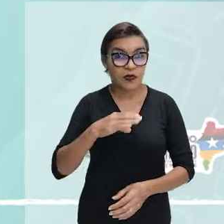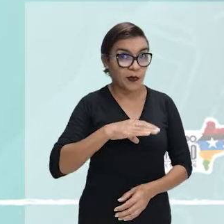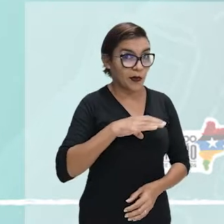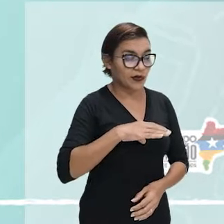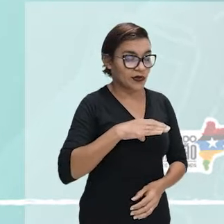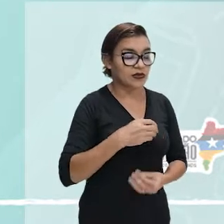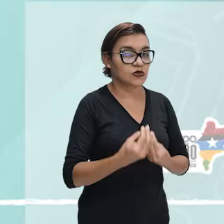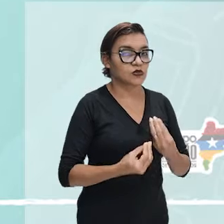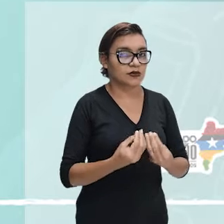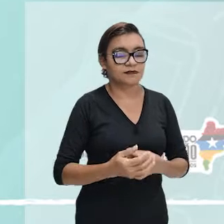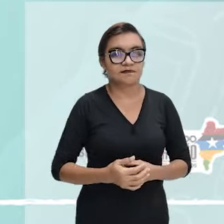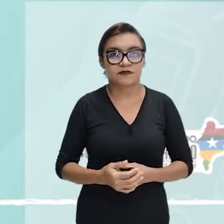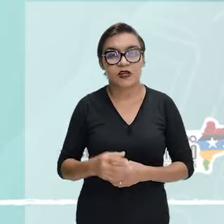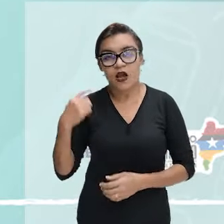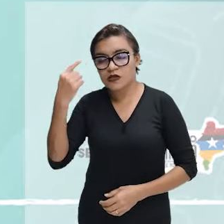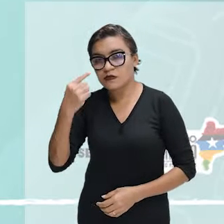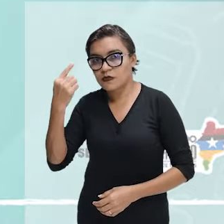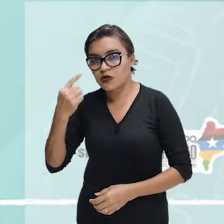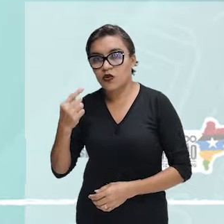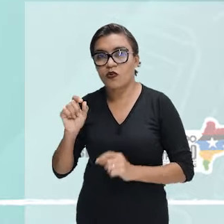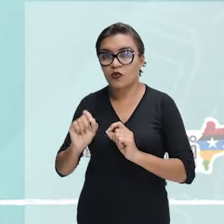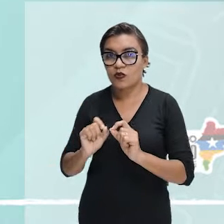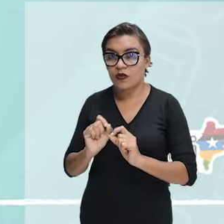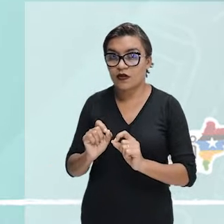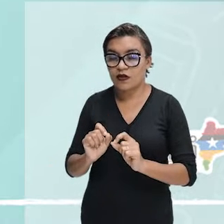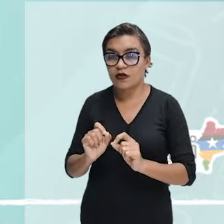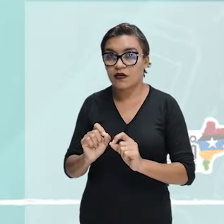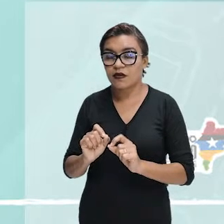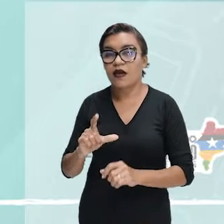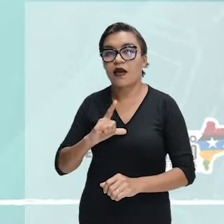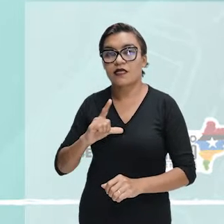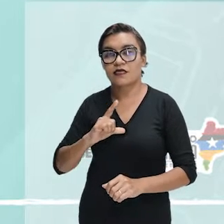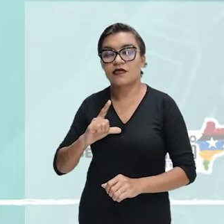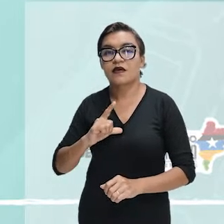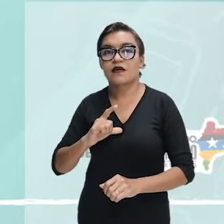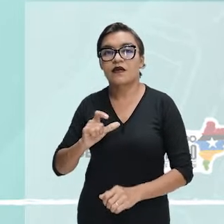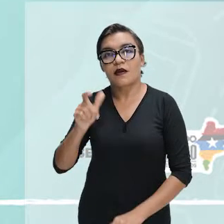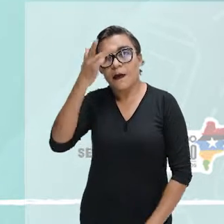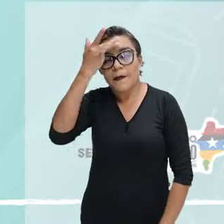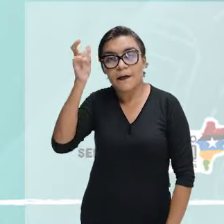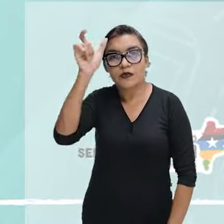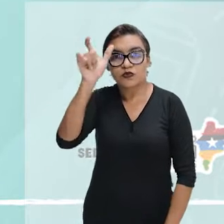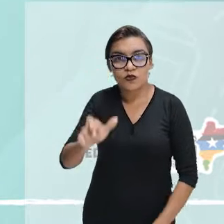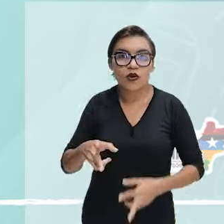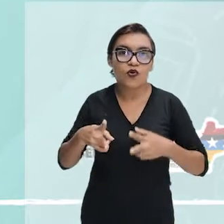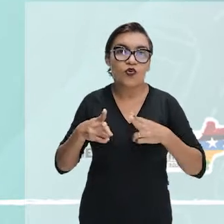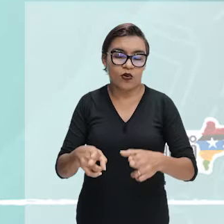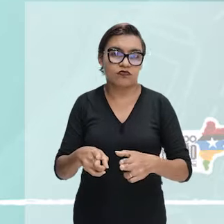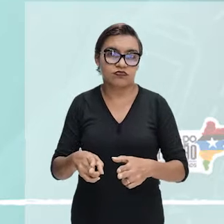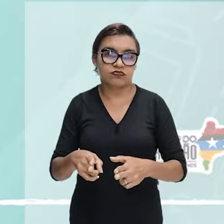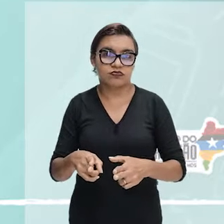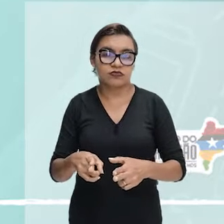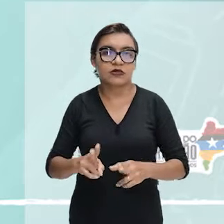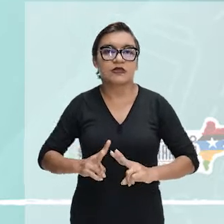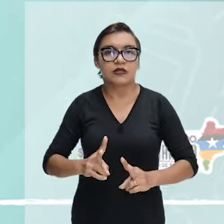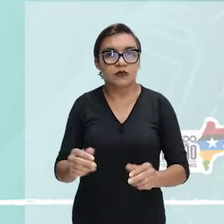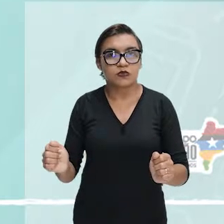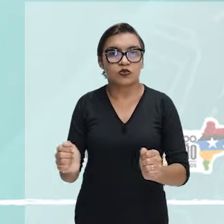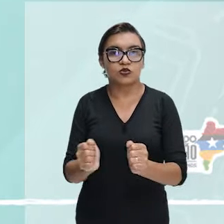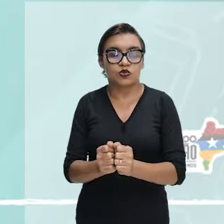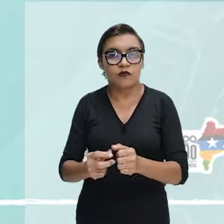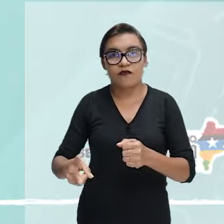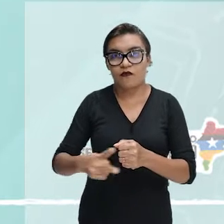são aqueles cuja ação é praticada e recebida pelo mesmo sujeito, tá? Para que isso aconteça, sempre estão acompanhados de um